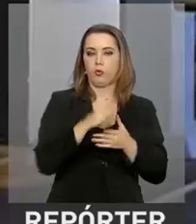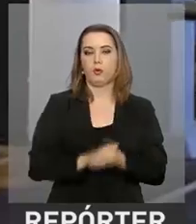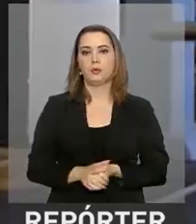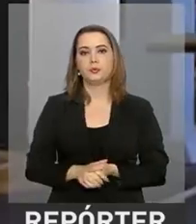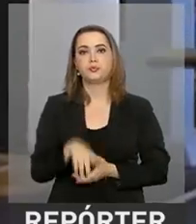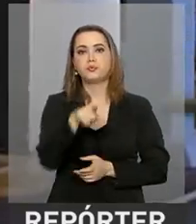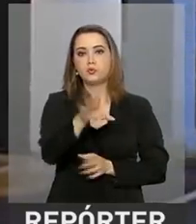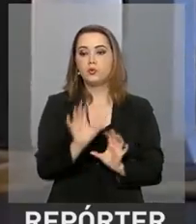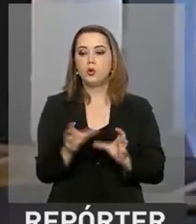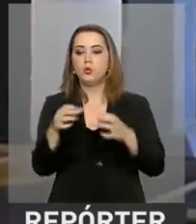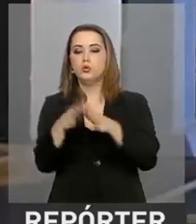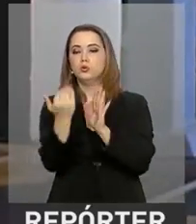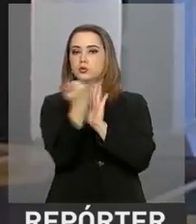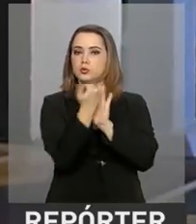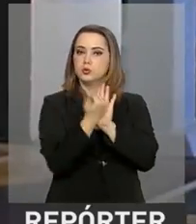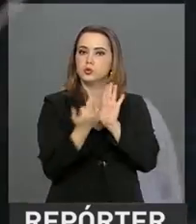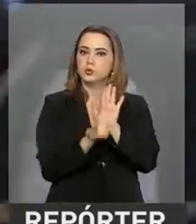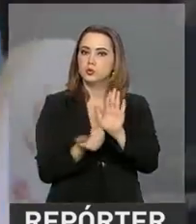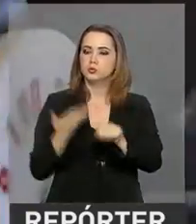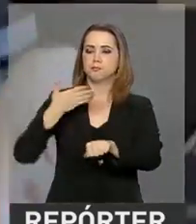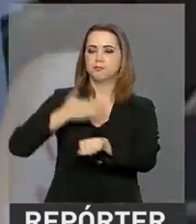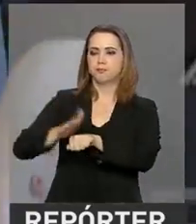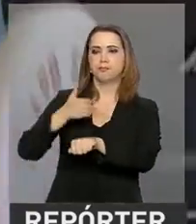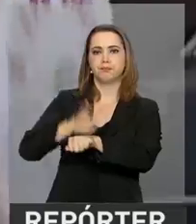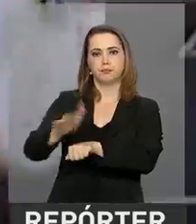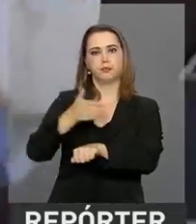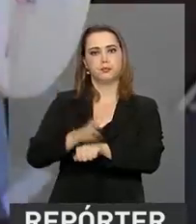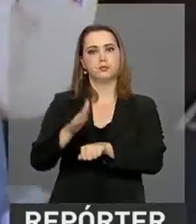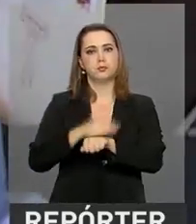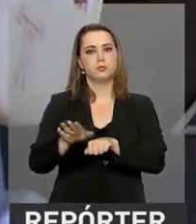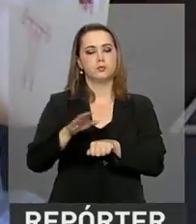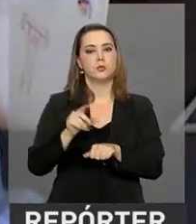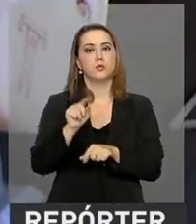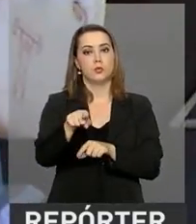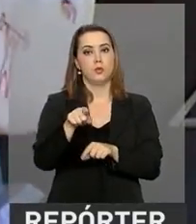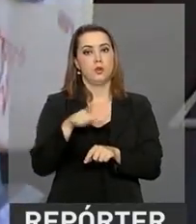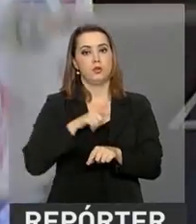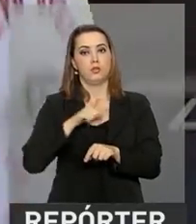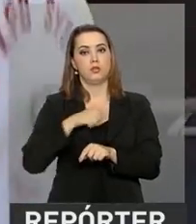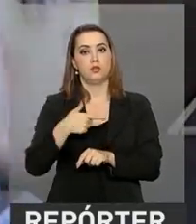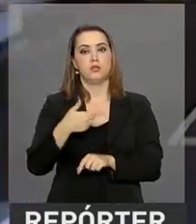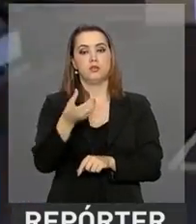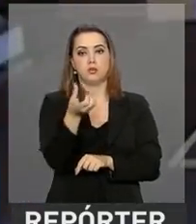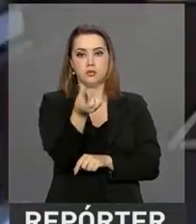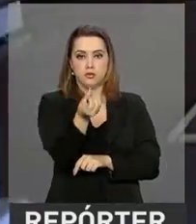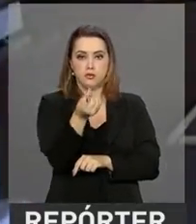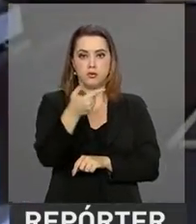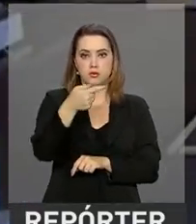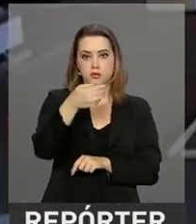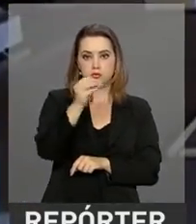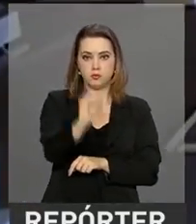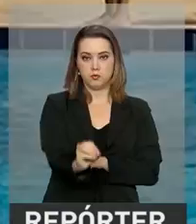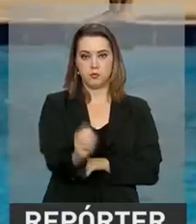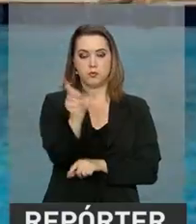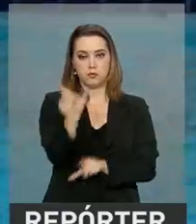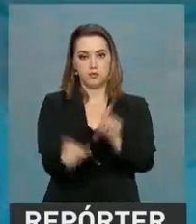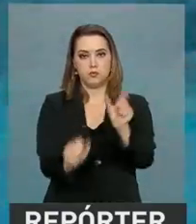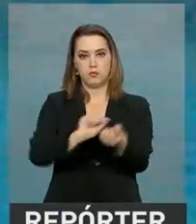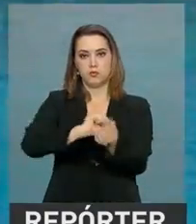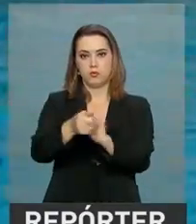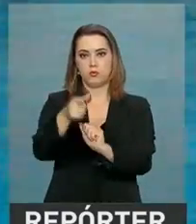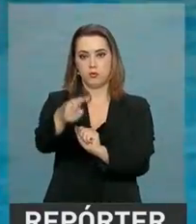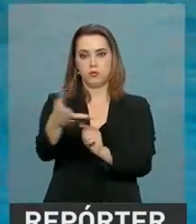fazem parte do programa de alto rendimento das Forças Armadas, que atualmente conta com 670 atletas. Eles